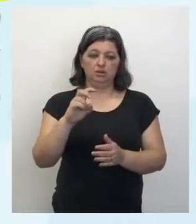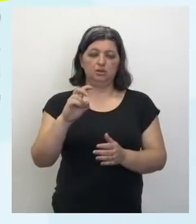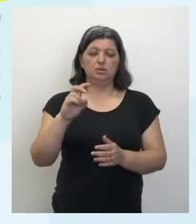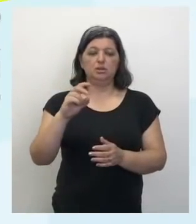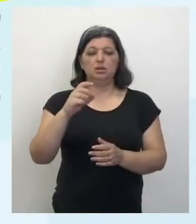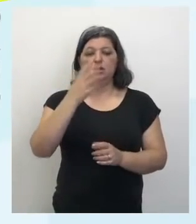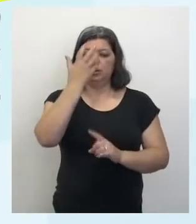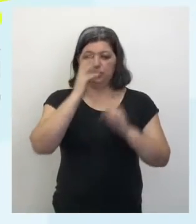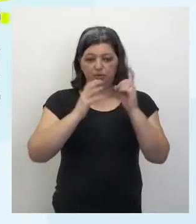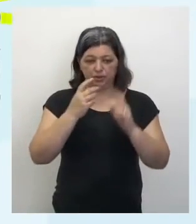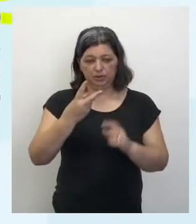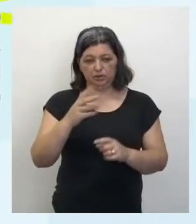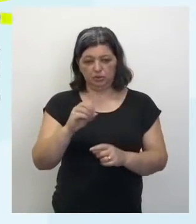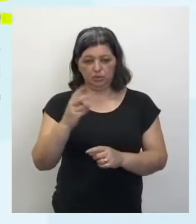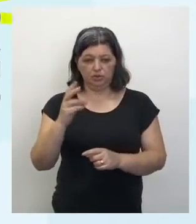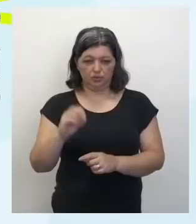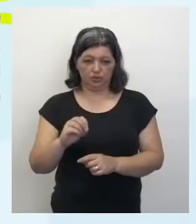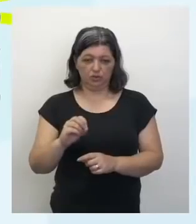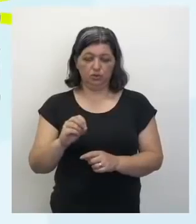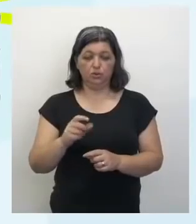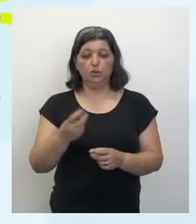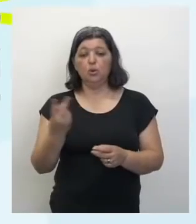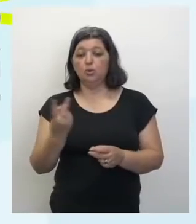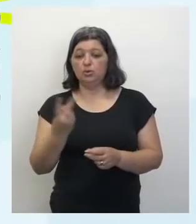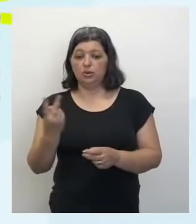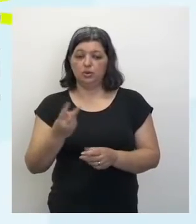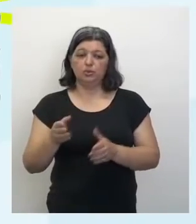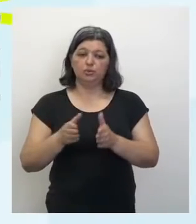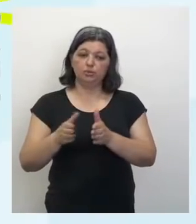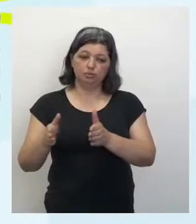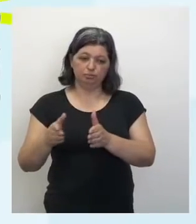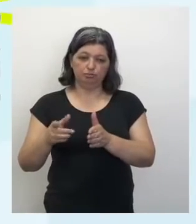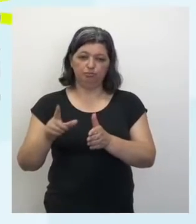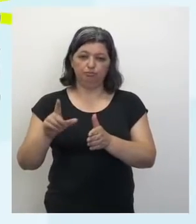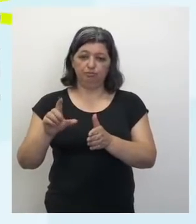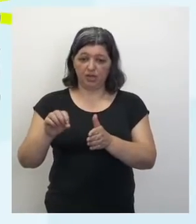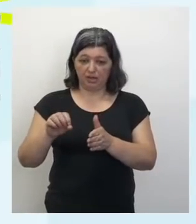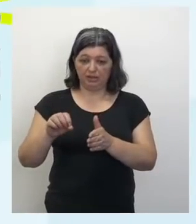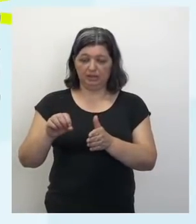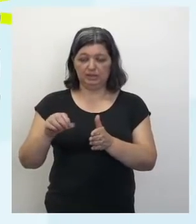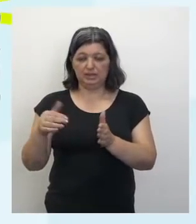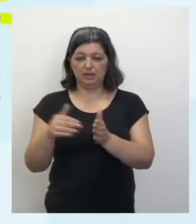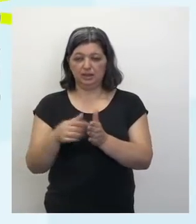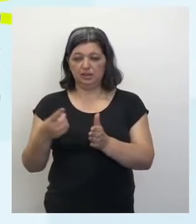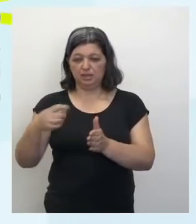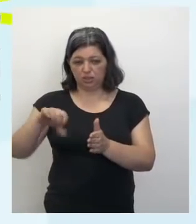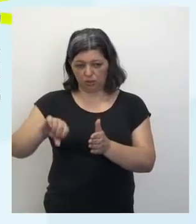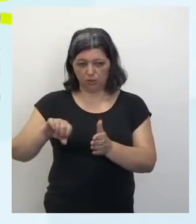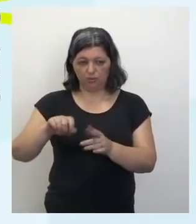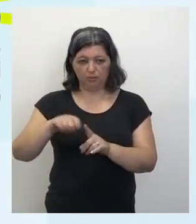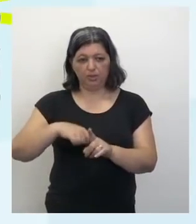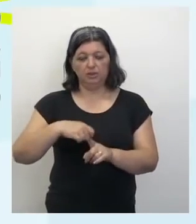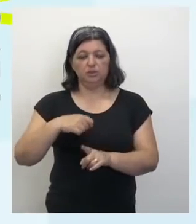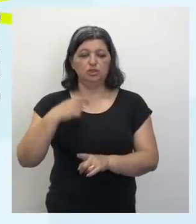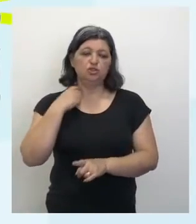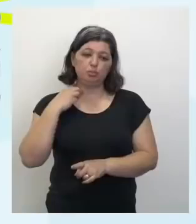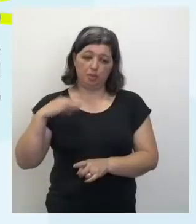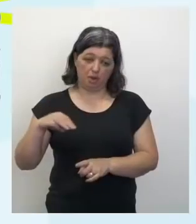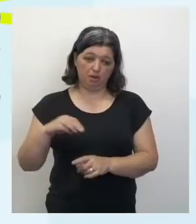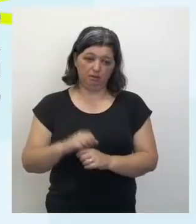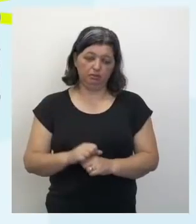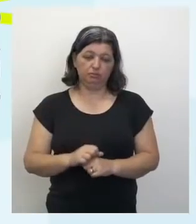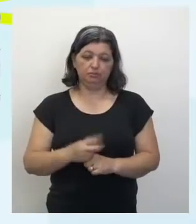o segundo entre 10 e 19 de maio. Então, poderia até ter retirado